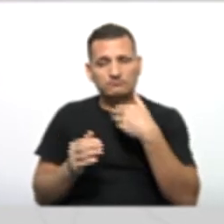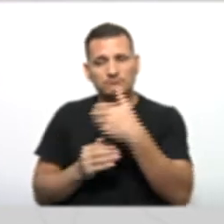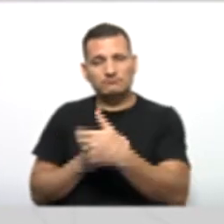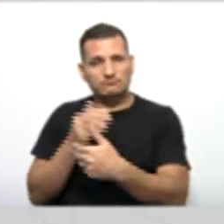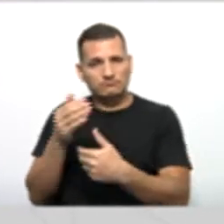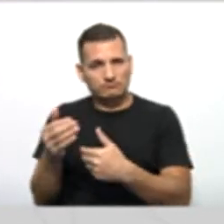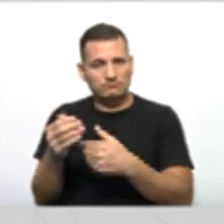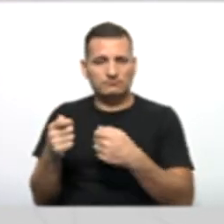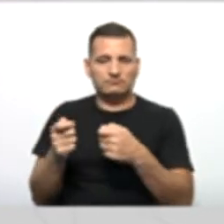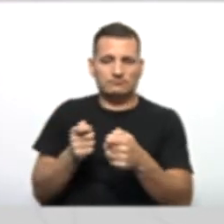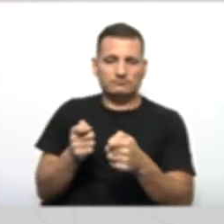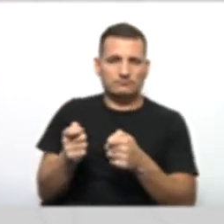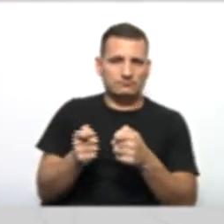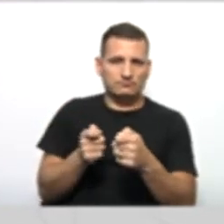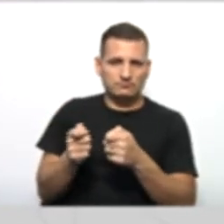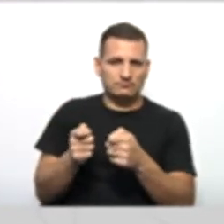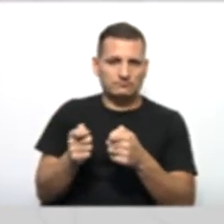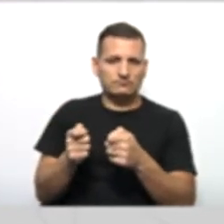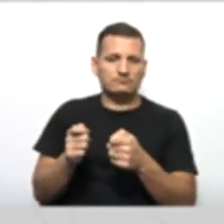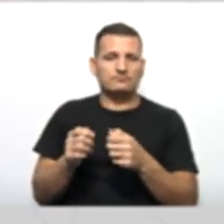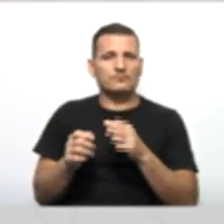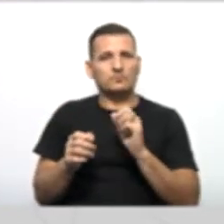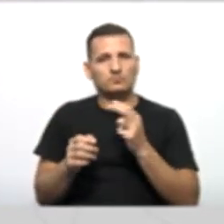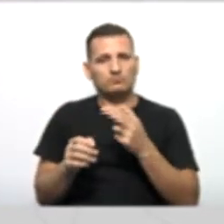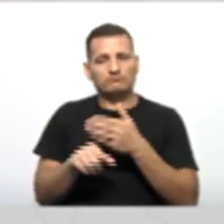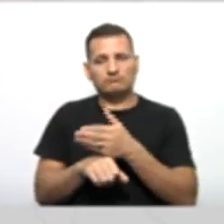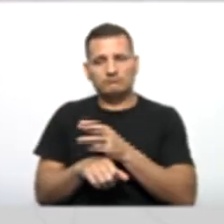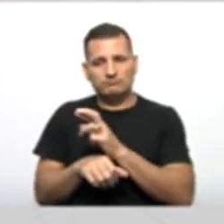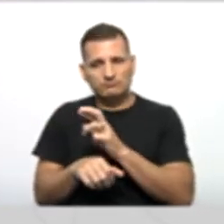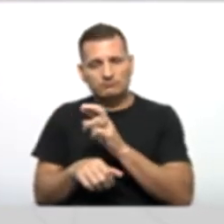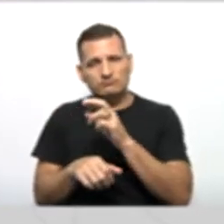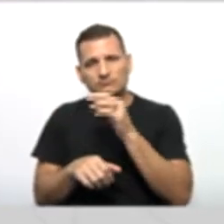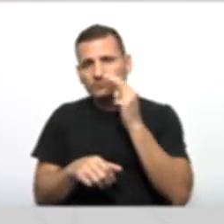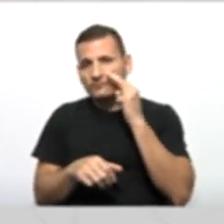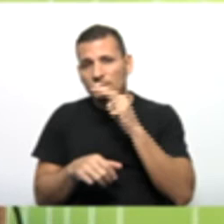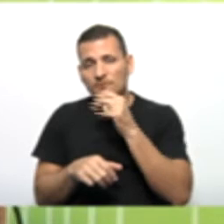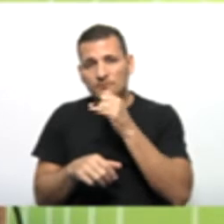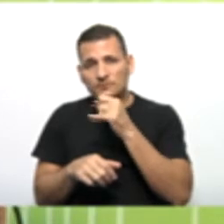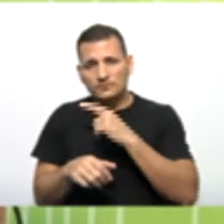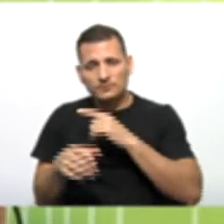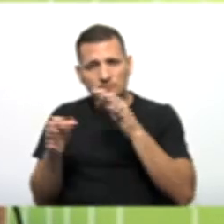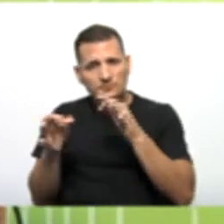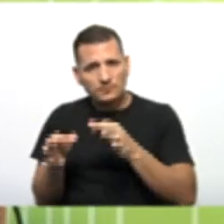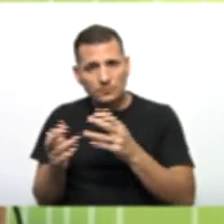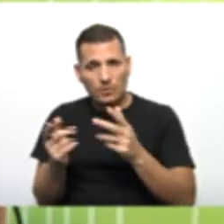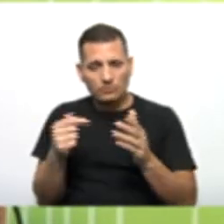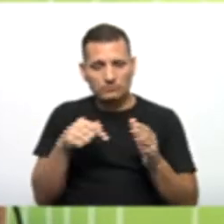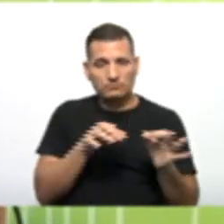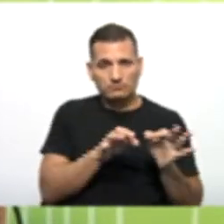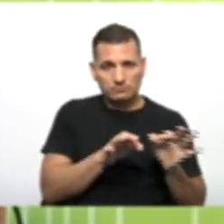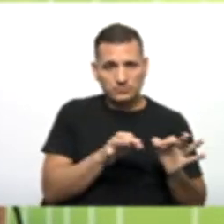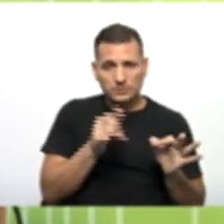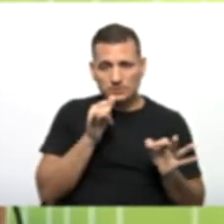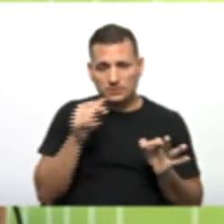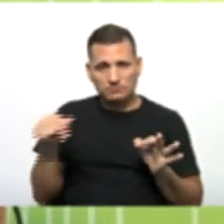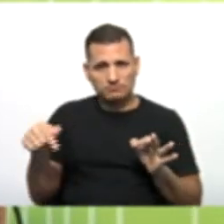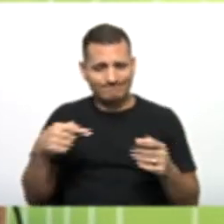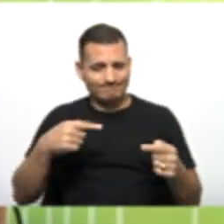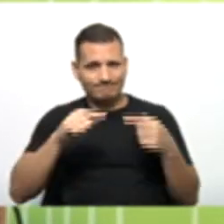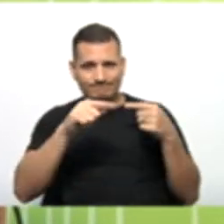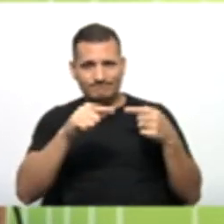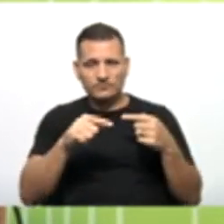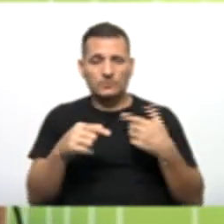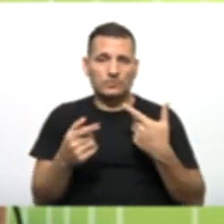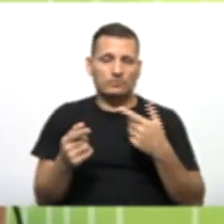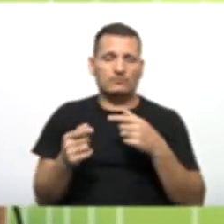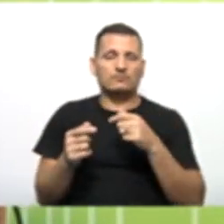tenho que controlar. Vou lá monitorar ela, vou verificar se está saindo tudo conforme planejado. Se não tiver, aí eu vou entrar com